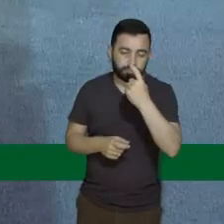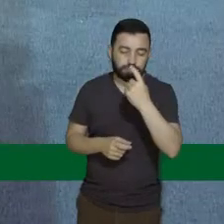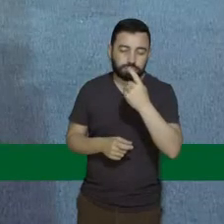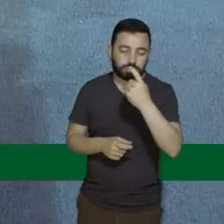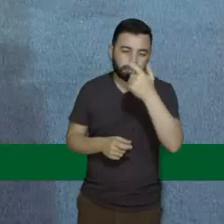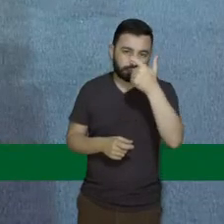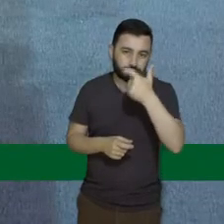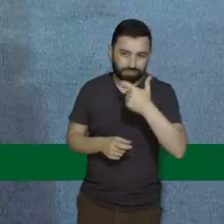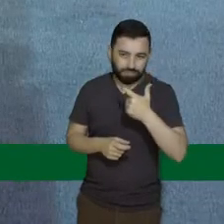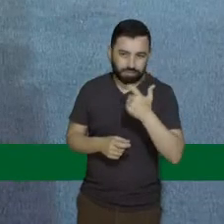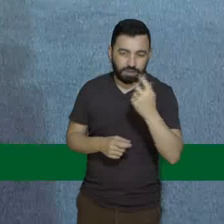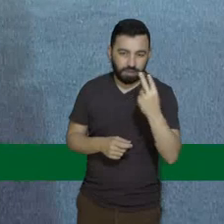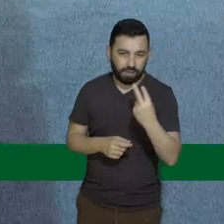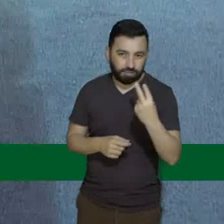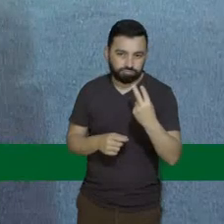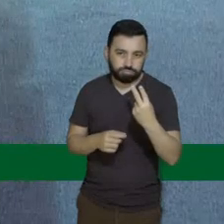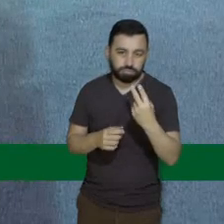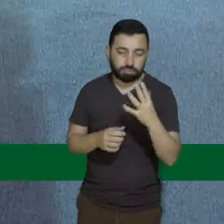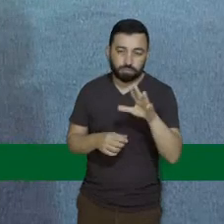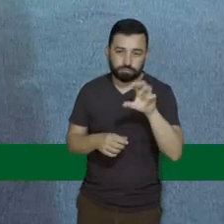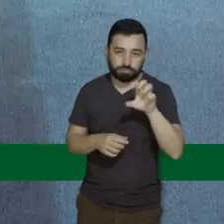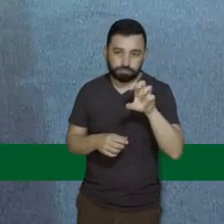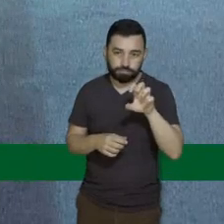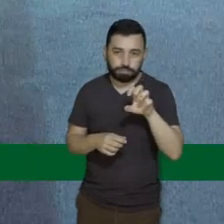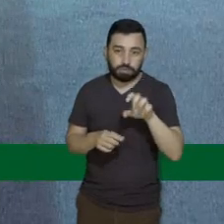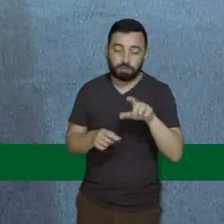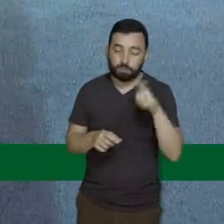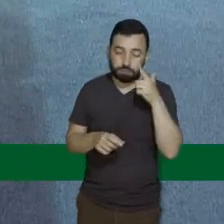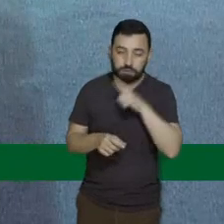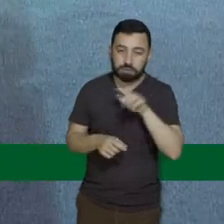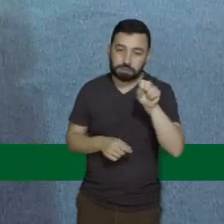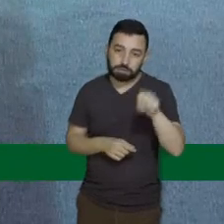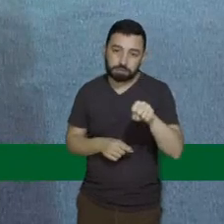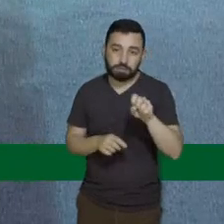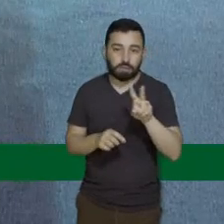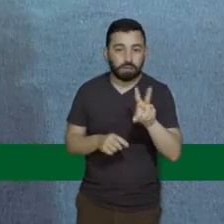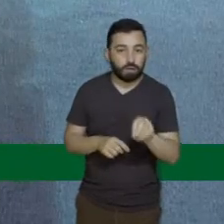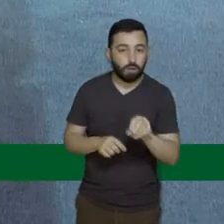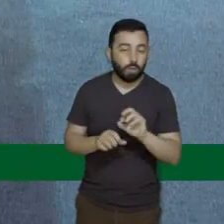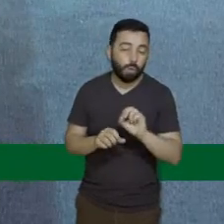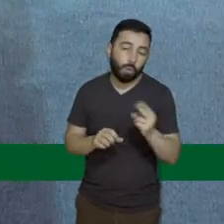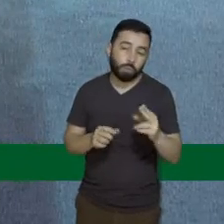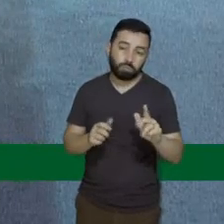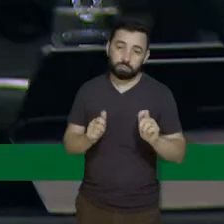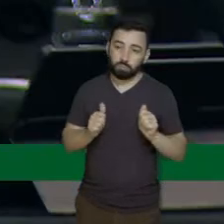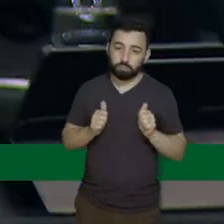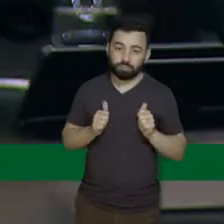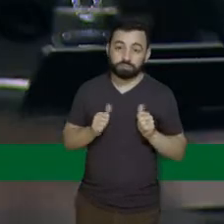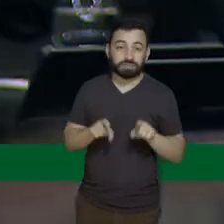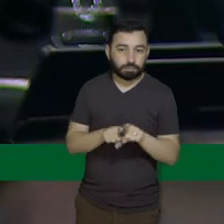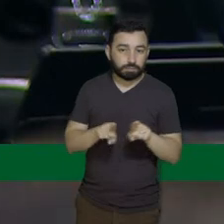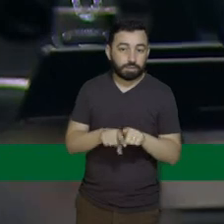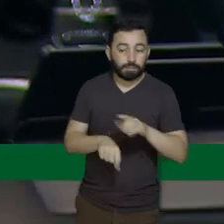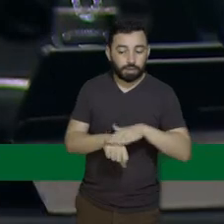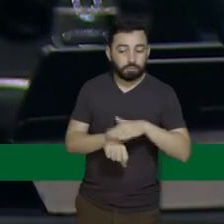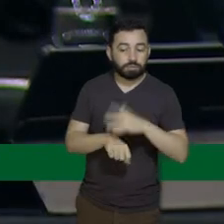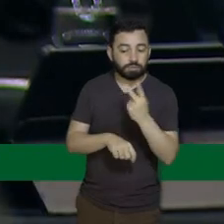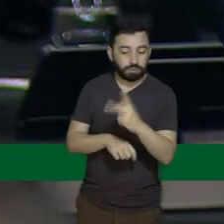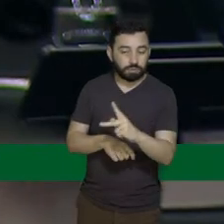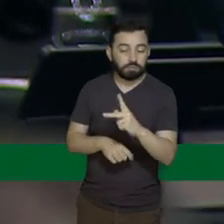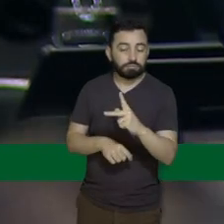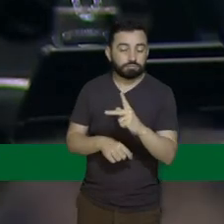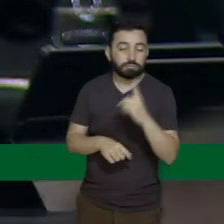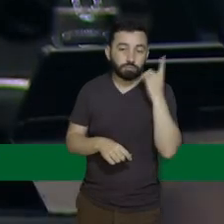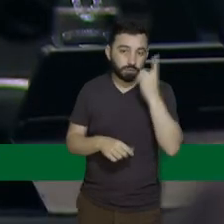sim, não ou se abster de fazer a votação. E somente o deputado pode fazer a alteração do seu voto antes que